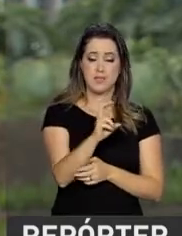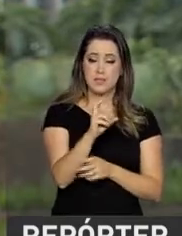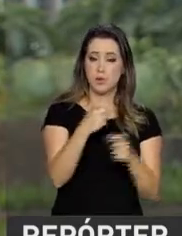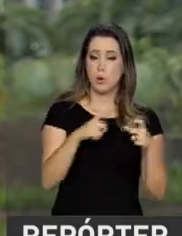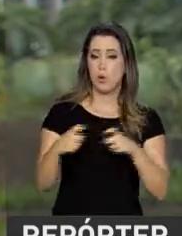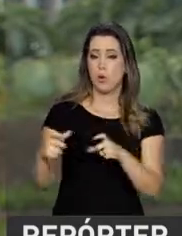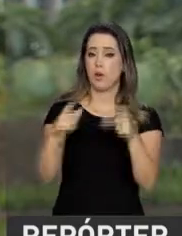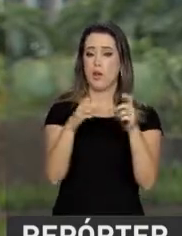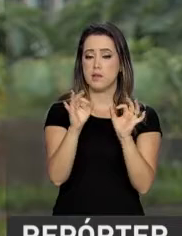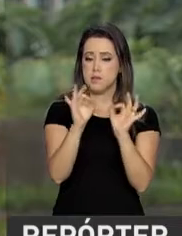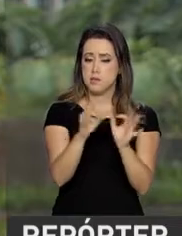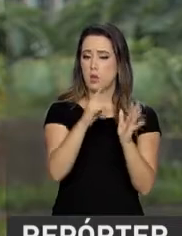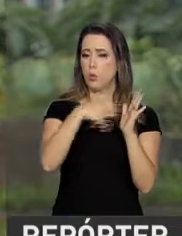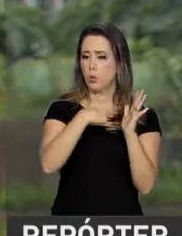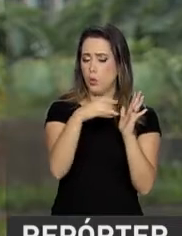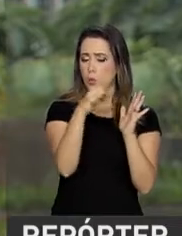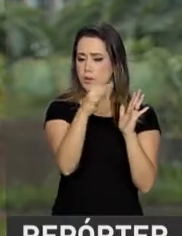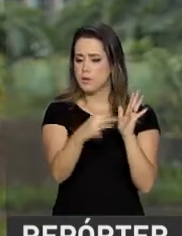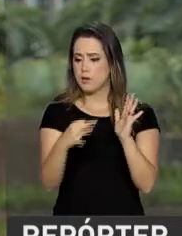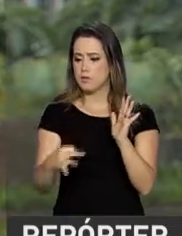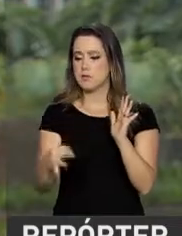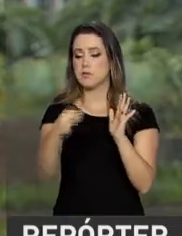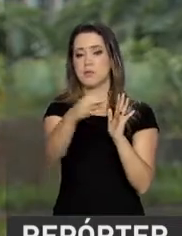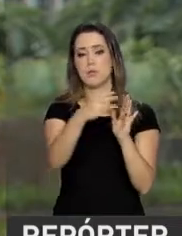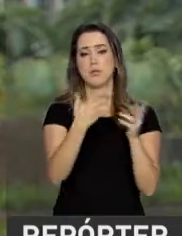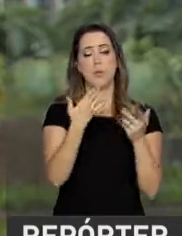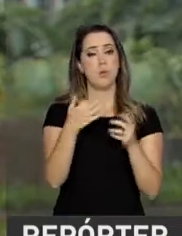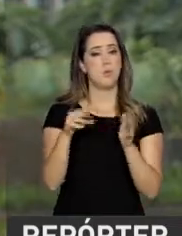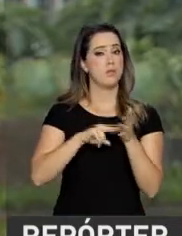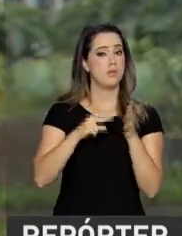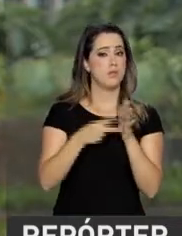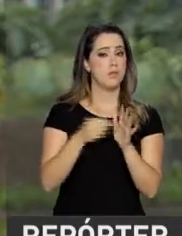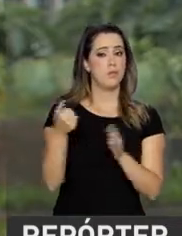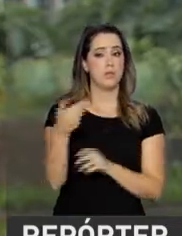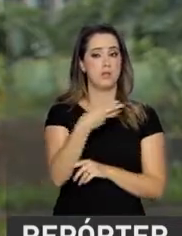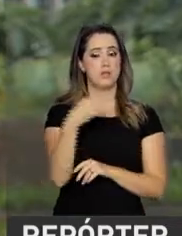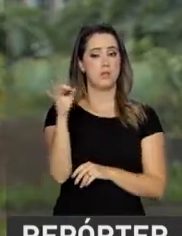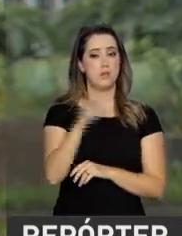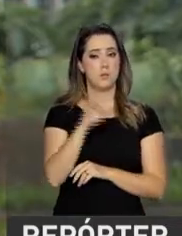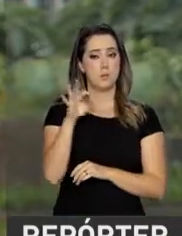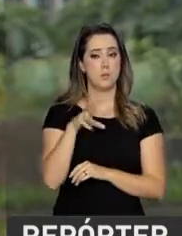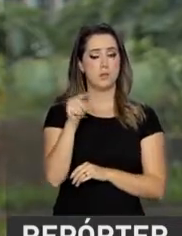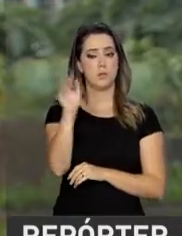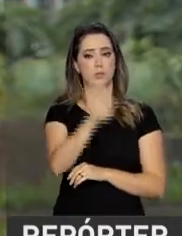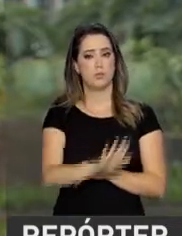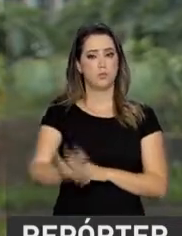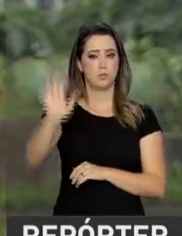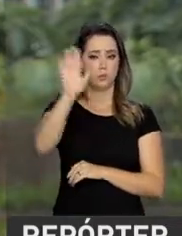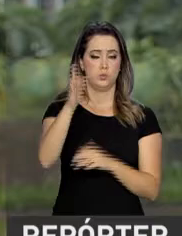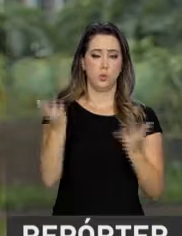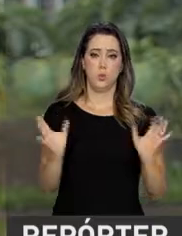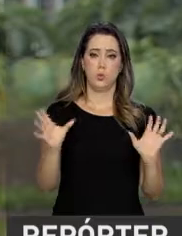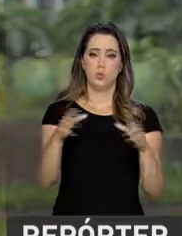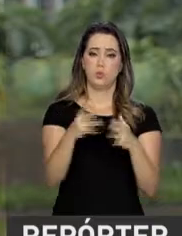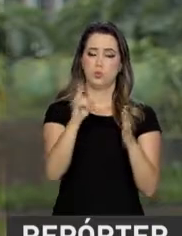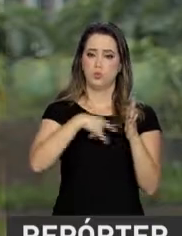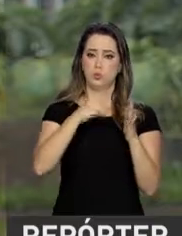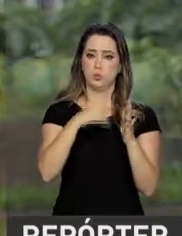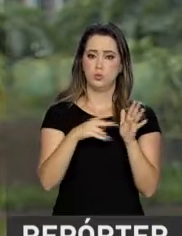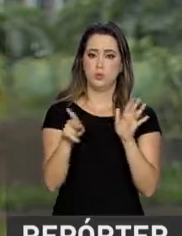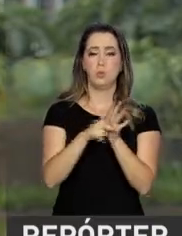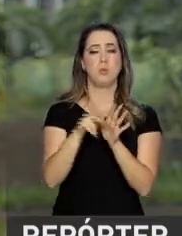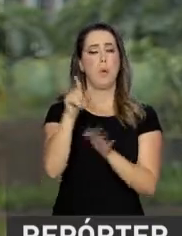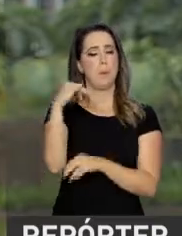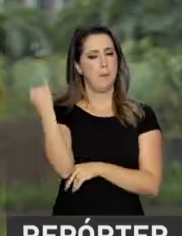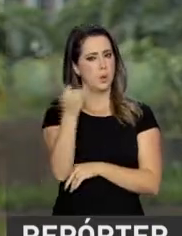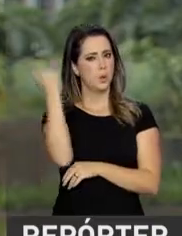regularizados que representam cerca de 13% do território nacional as demarcações segundo ele são fundamentais